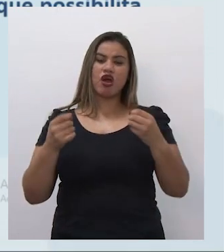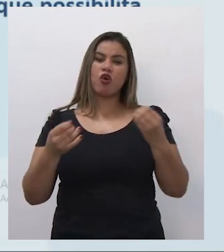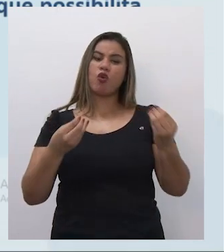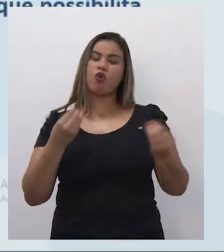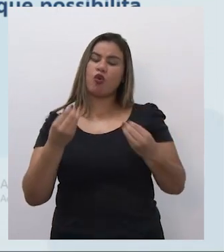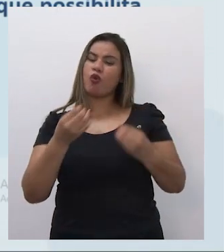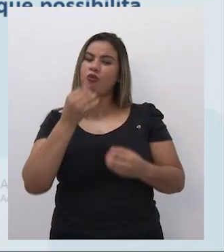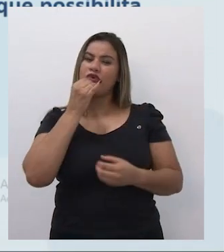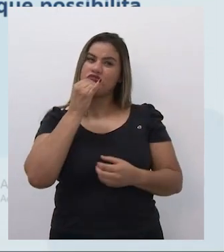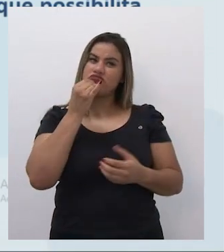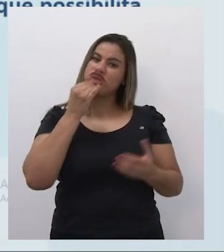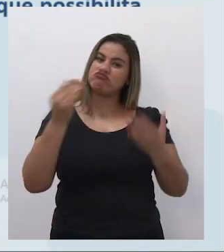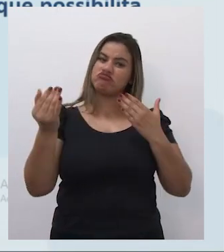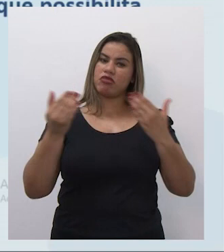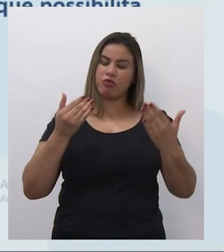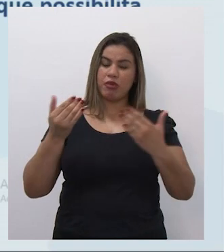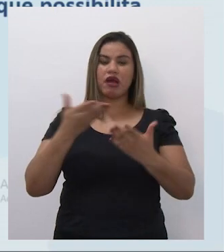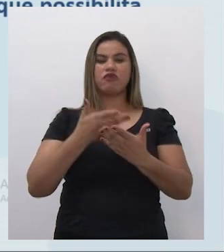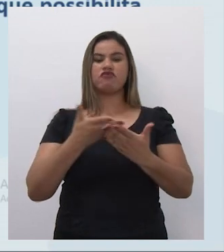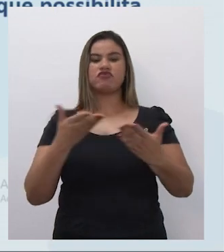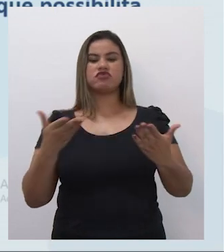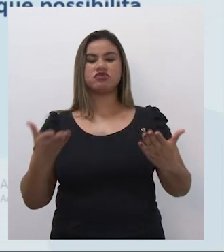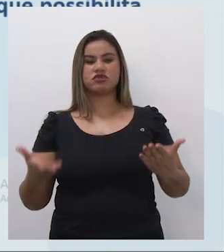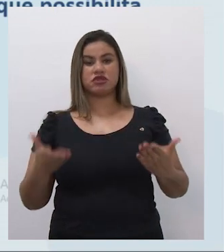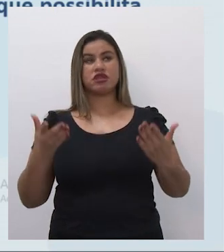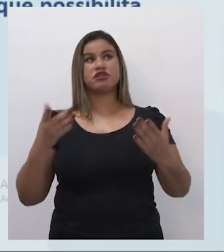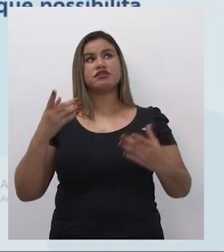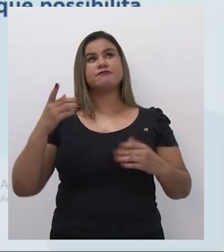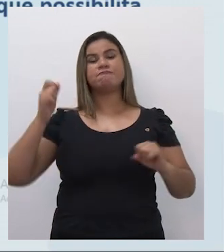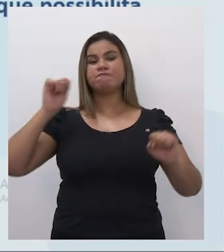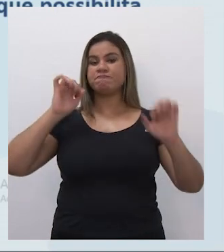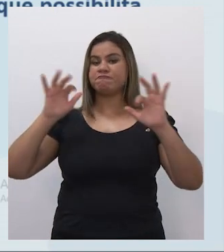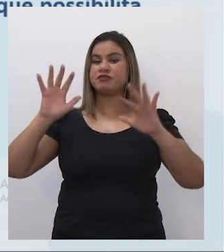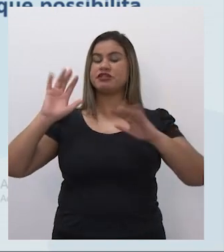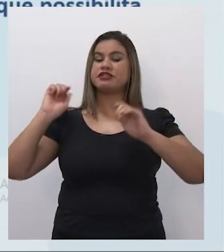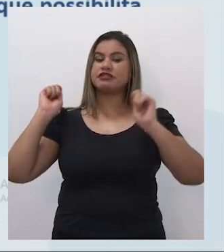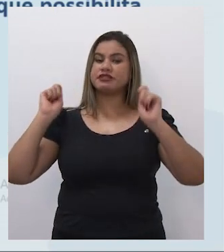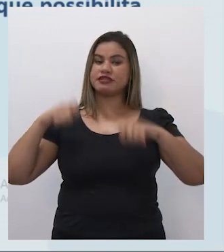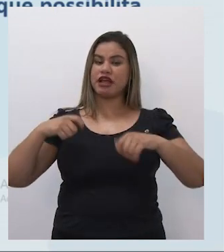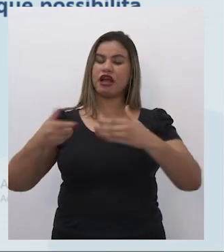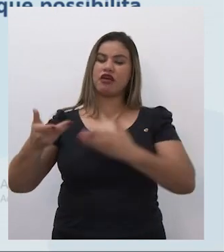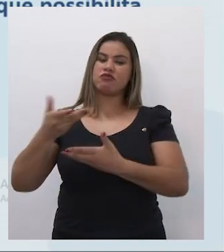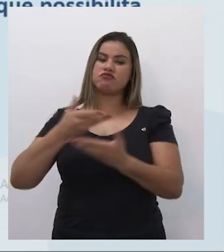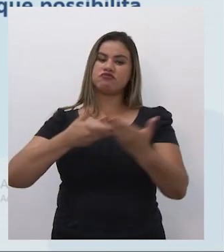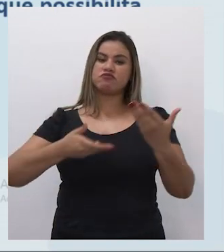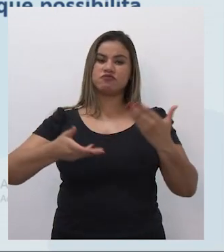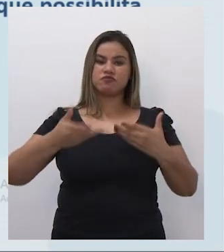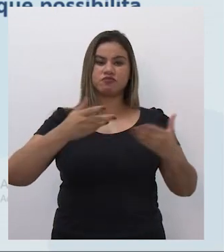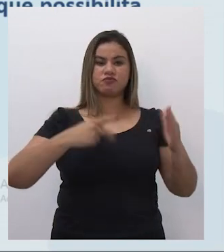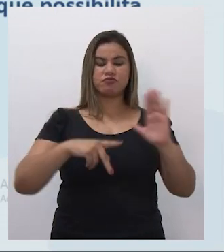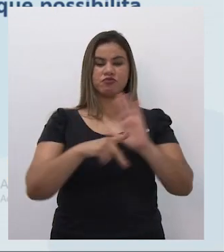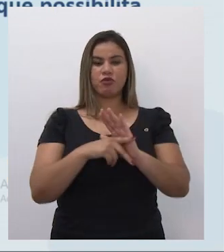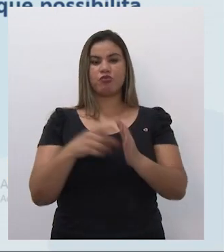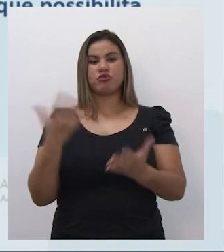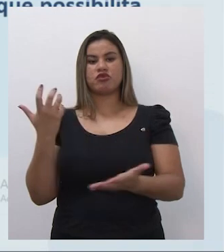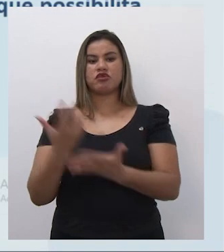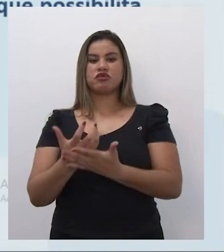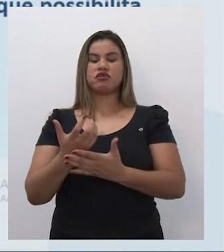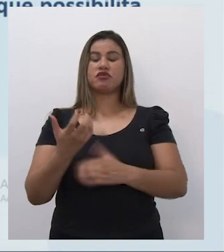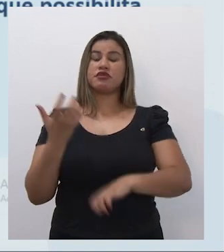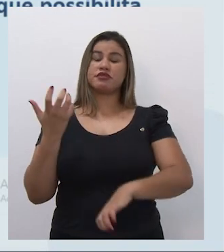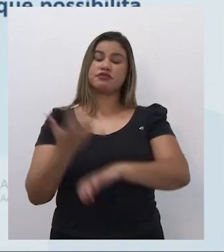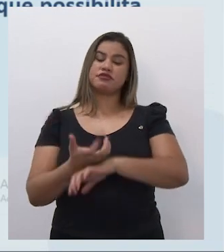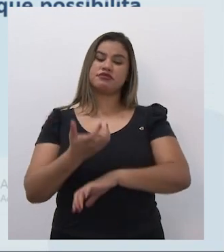exemplar, né, trazer aqui uma possibilidade de articulação desses diferentes componentes curriculares